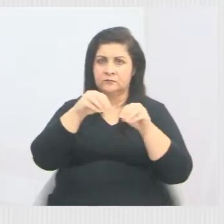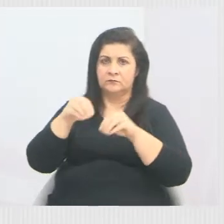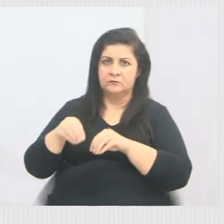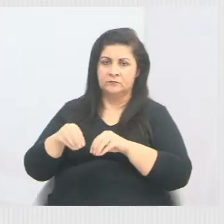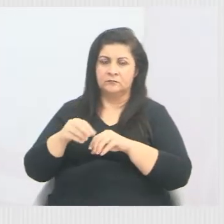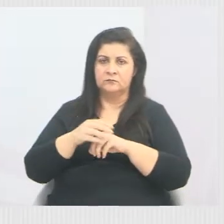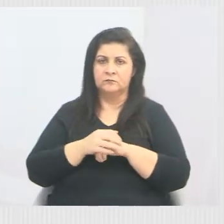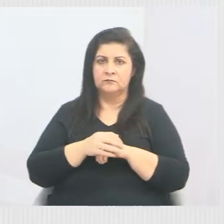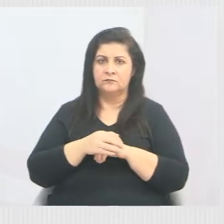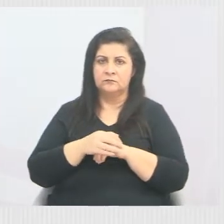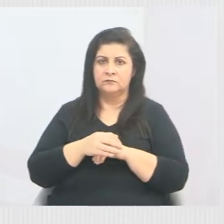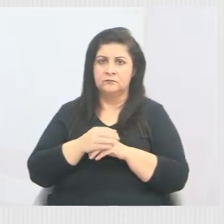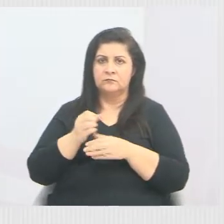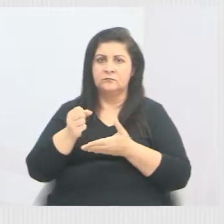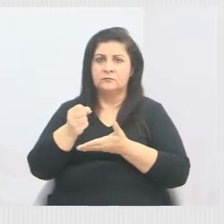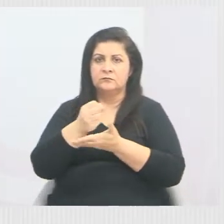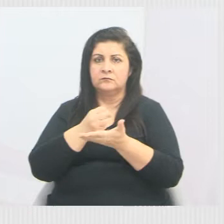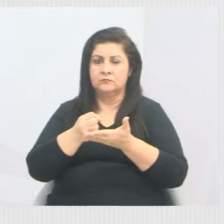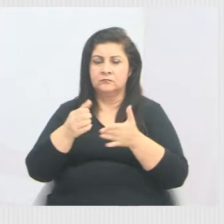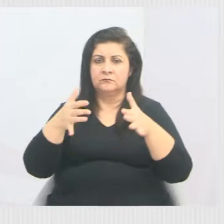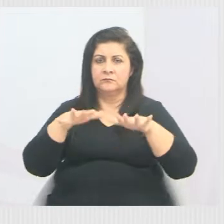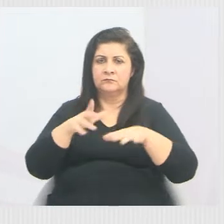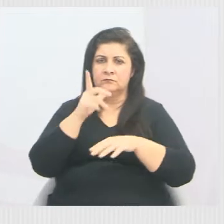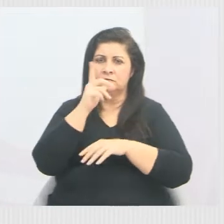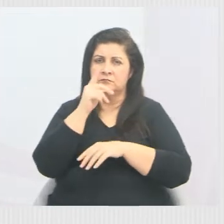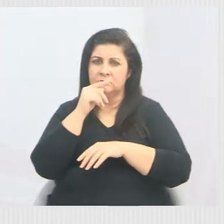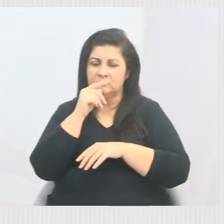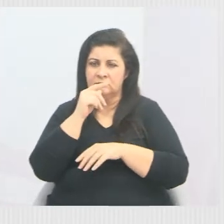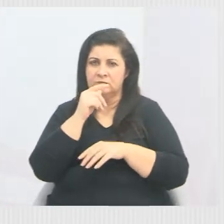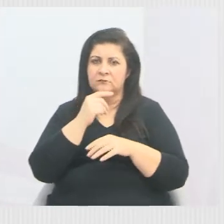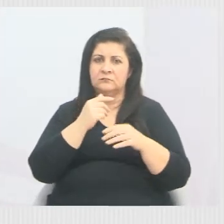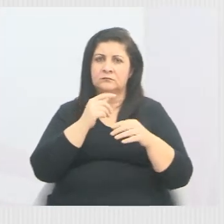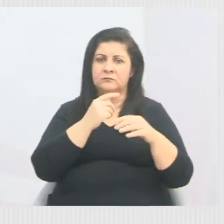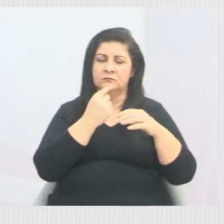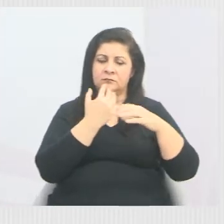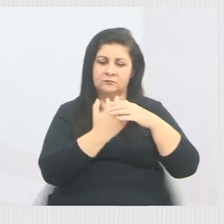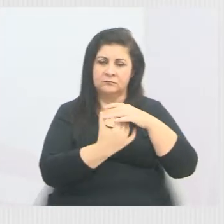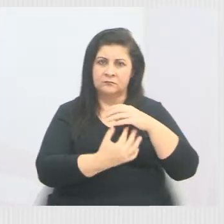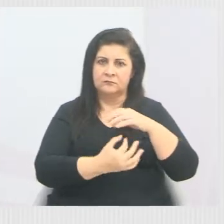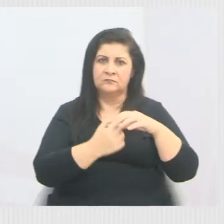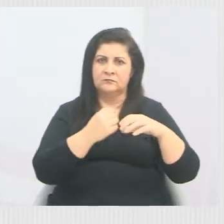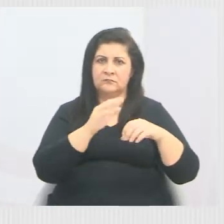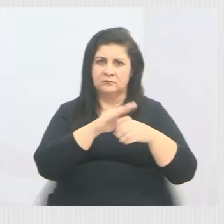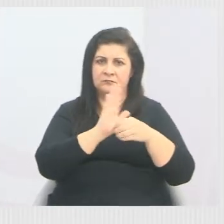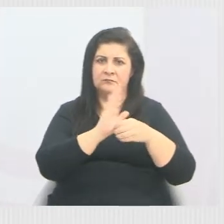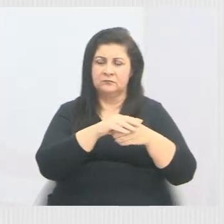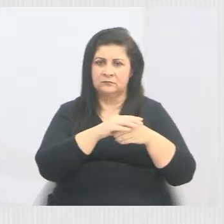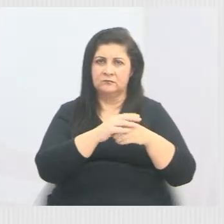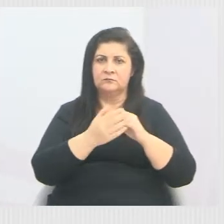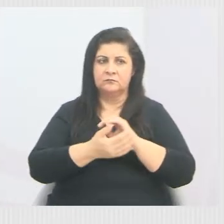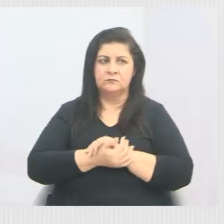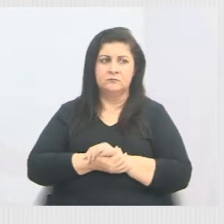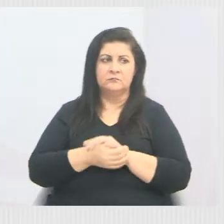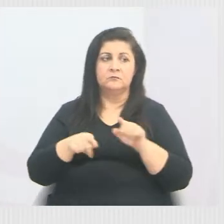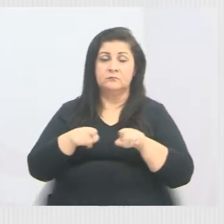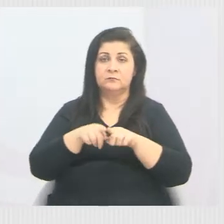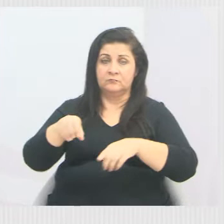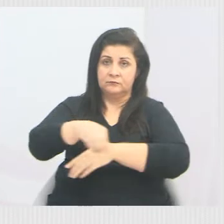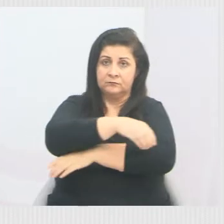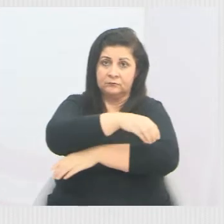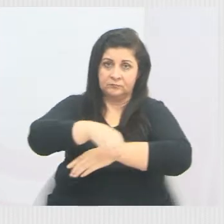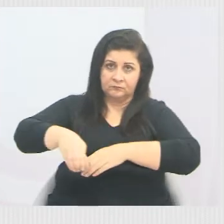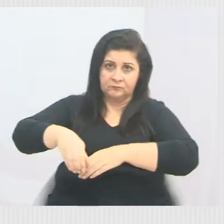o Sistema Básico de Integração de Água e Esgoto, que é o PEC 2, né? Temos também a pavimentação e drenagem de ruas e